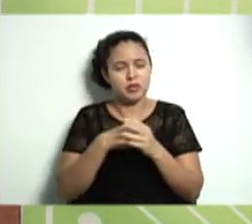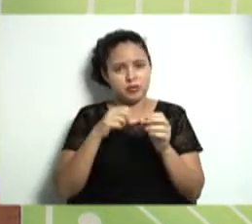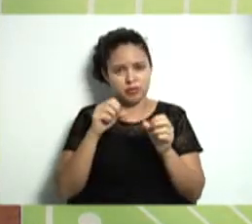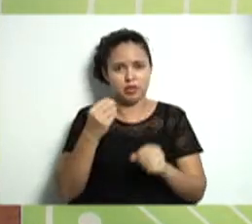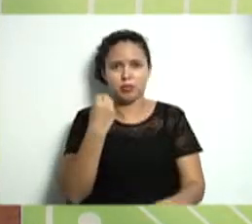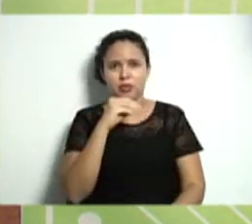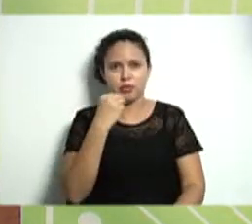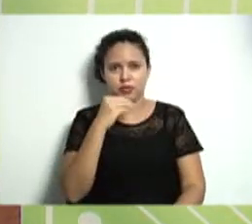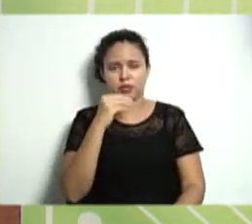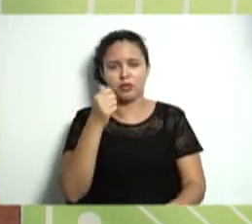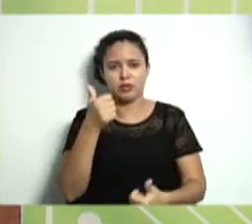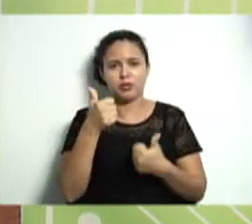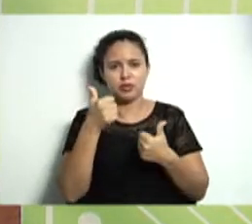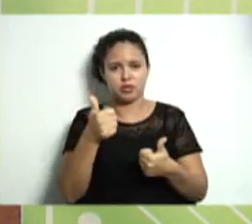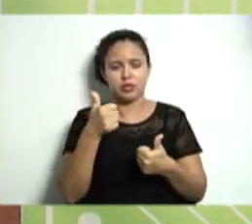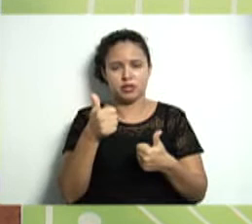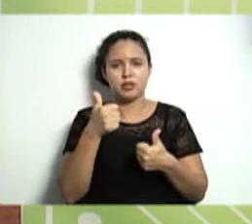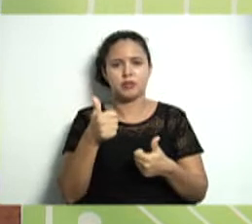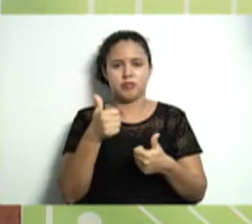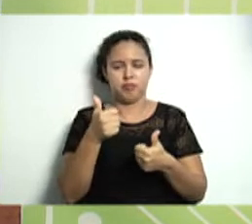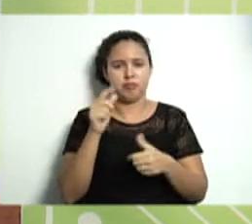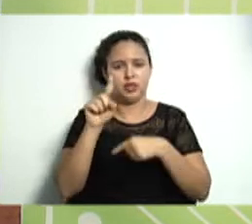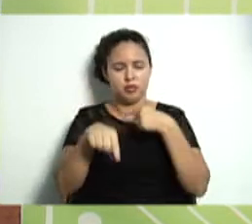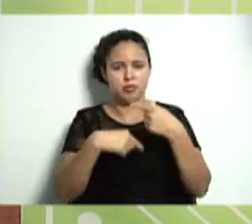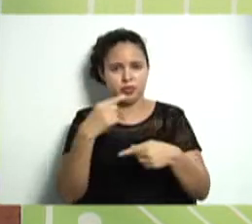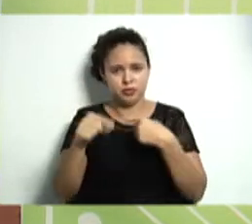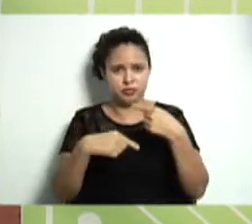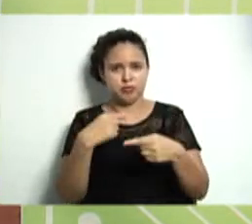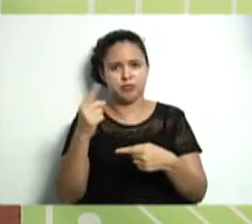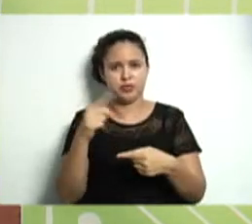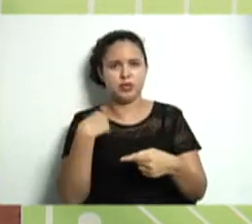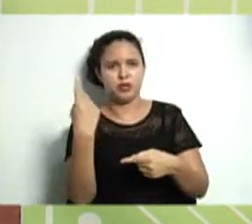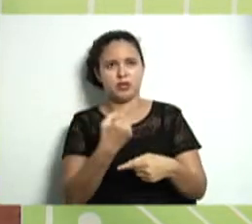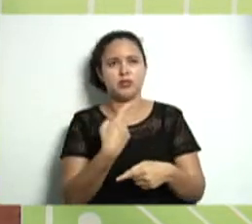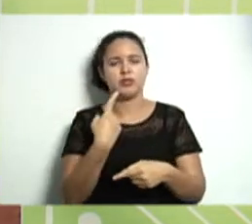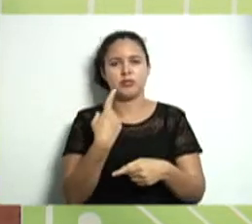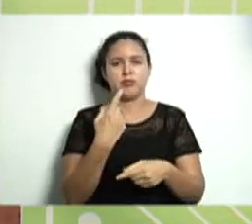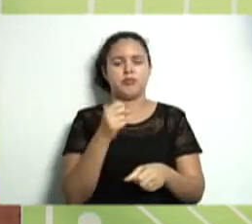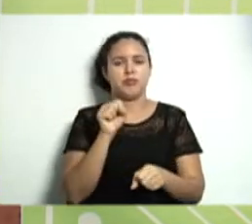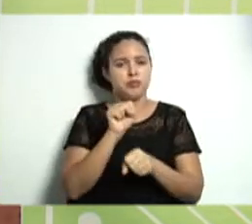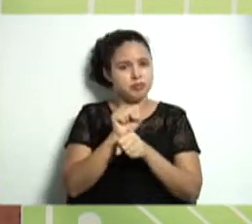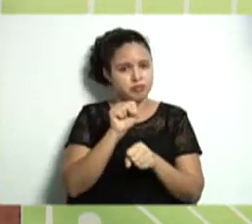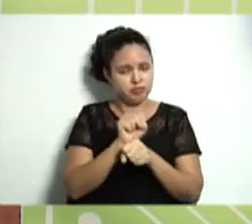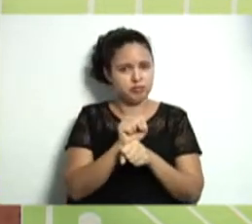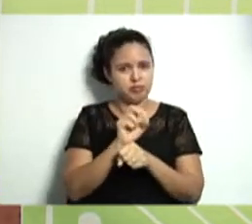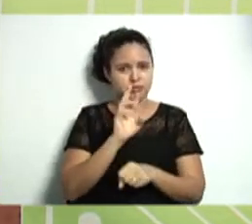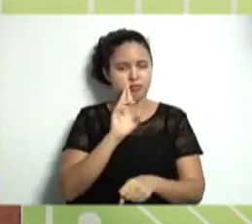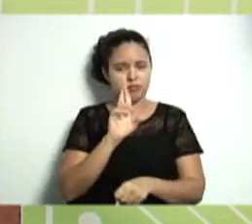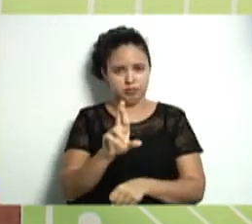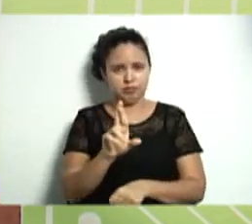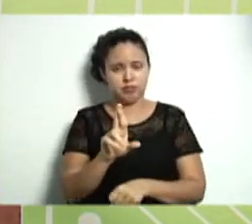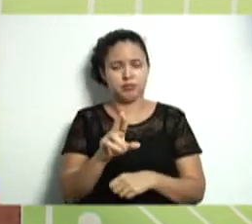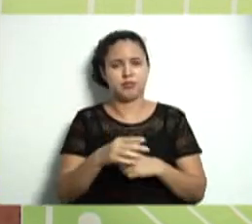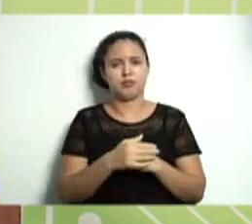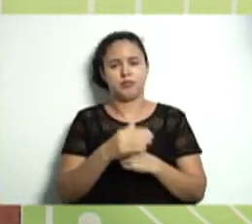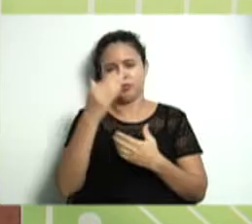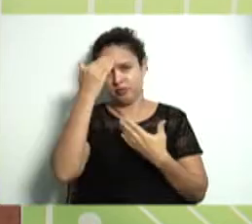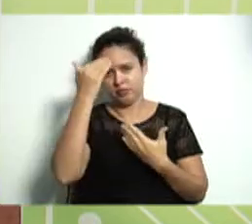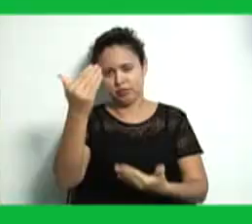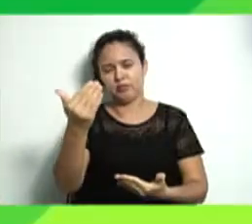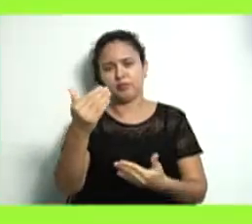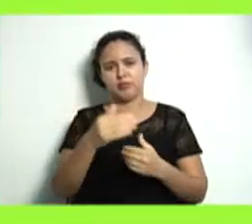Aproveitem o intervalo para mandar para a gente, para daqui a pouco a gente já fazer as respostas, tá bom?